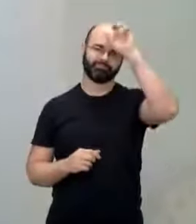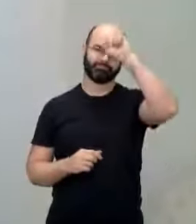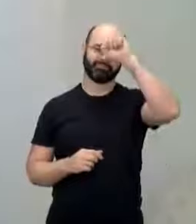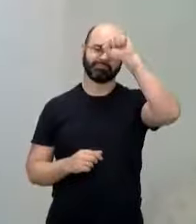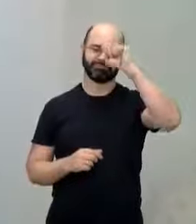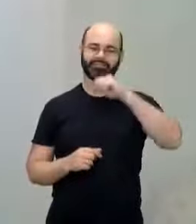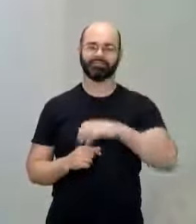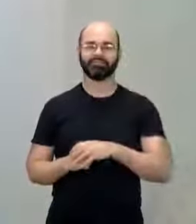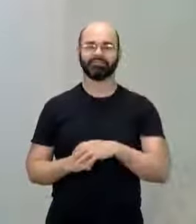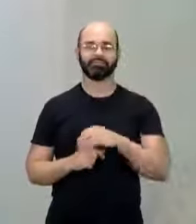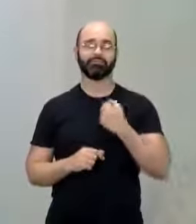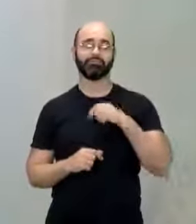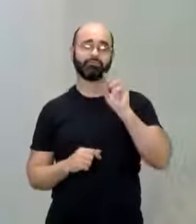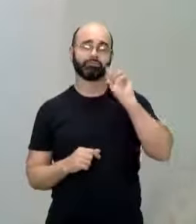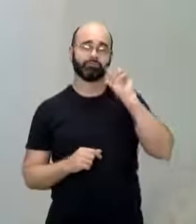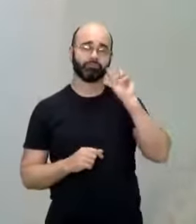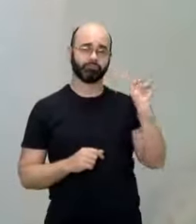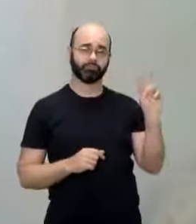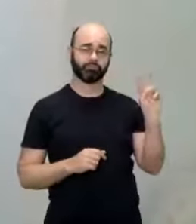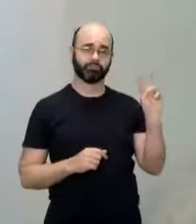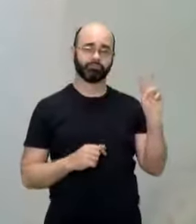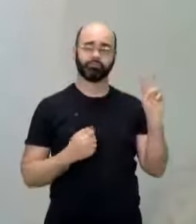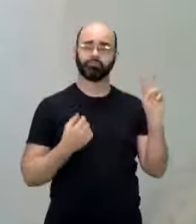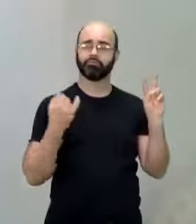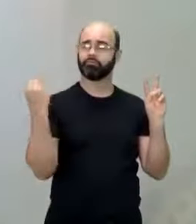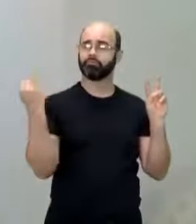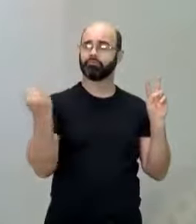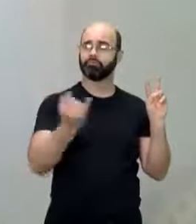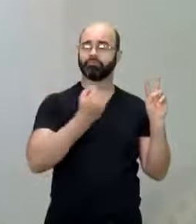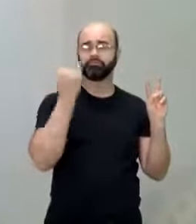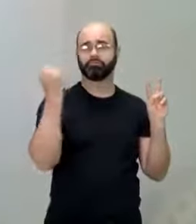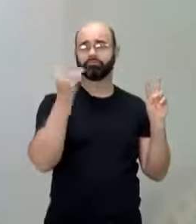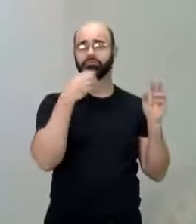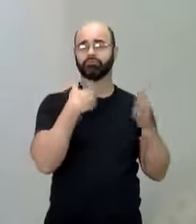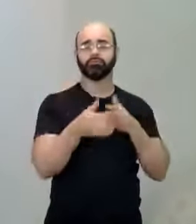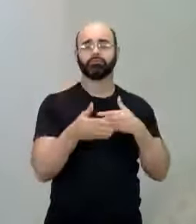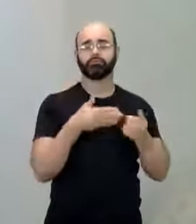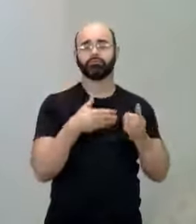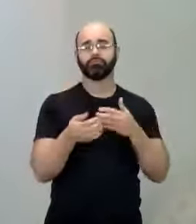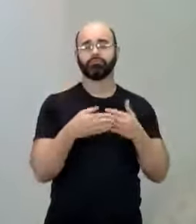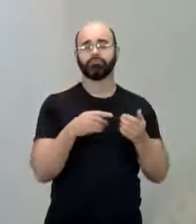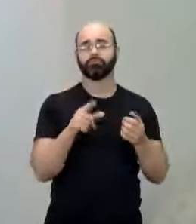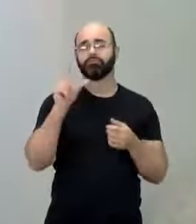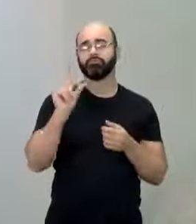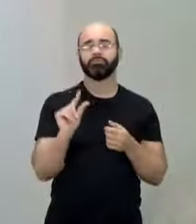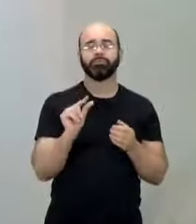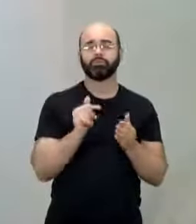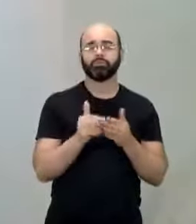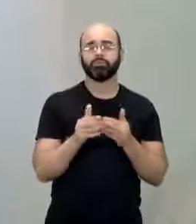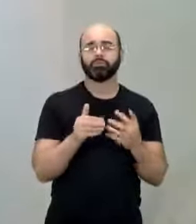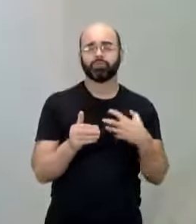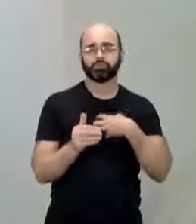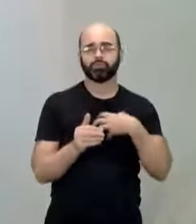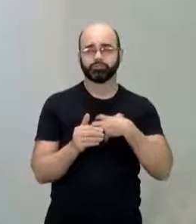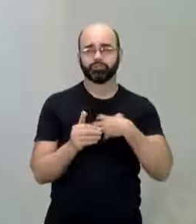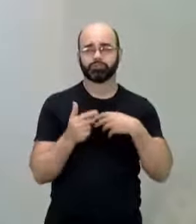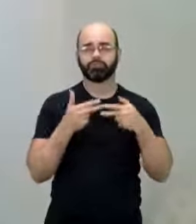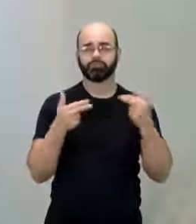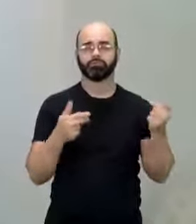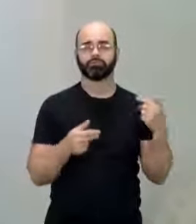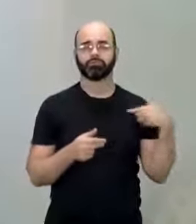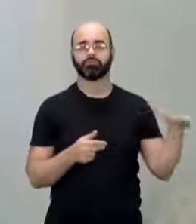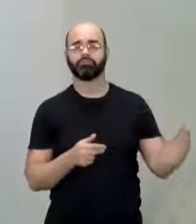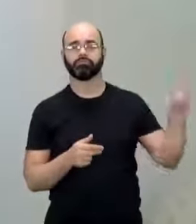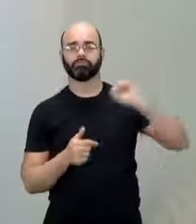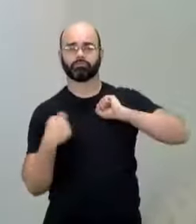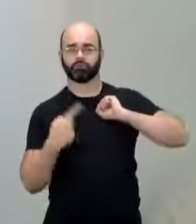e olhar para eles com tamanha significância, porque por menor que ele seja, com certeza ele trouxe algo